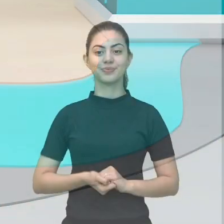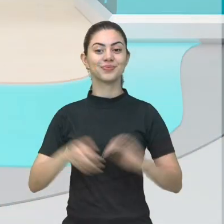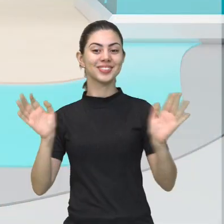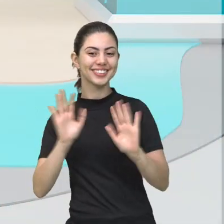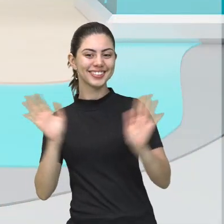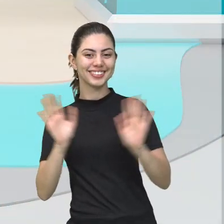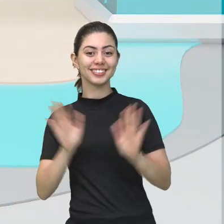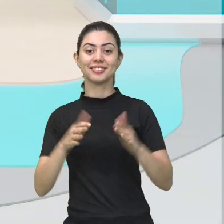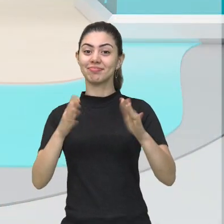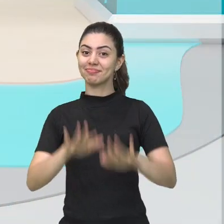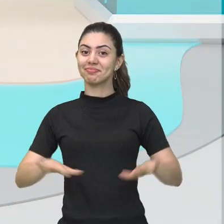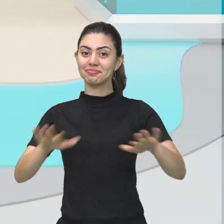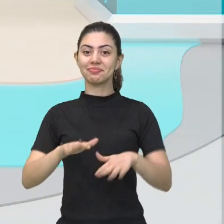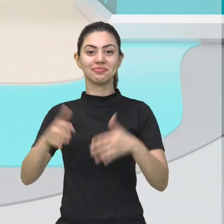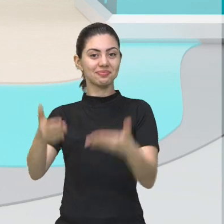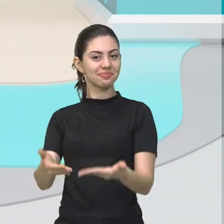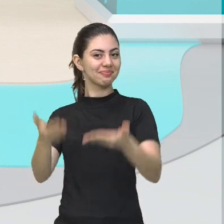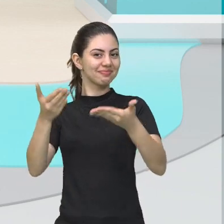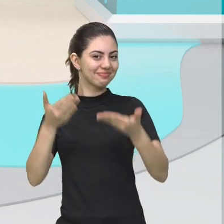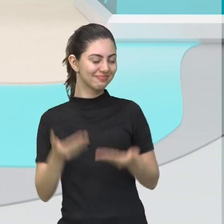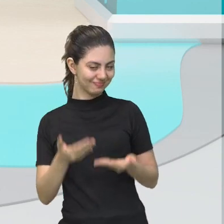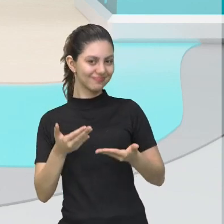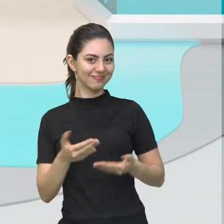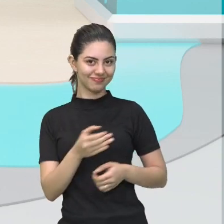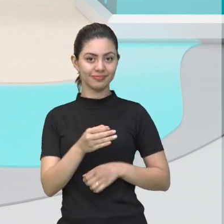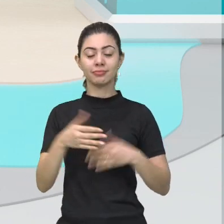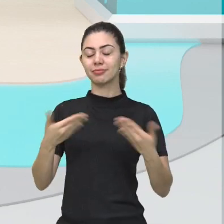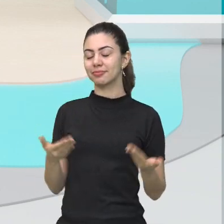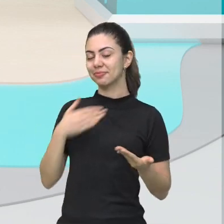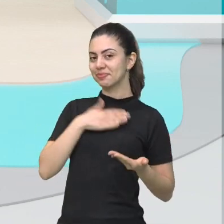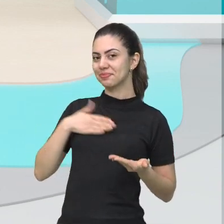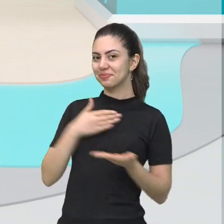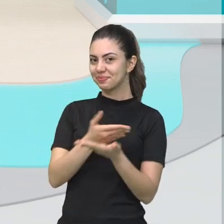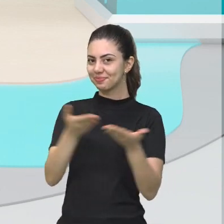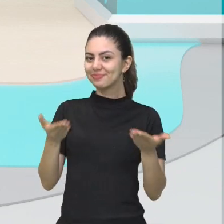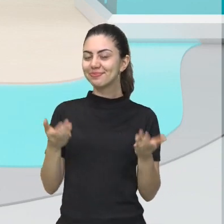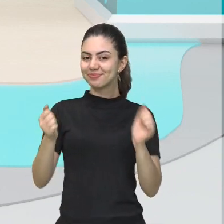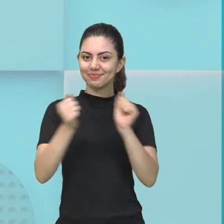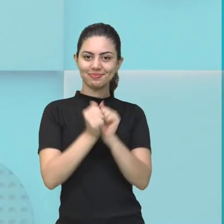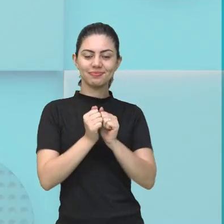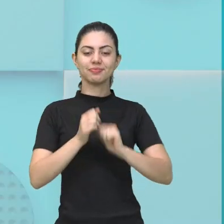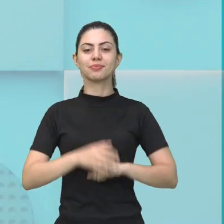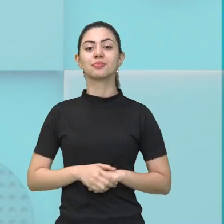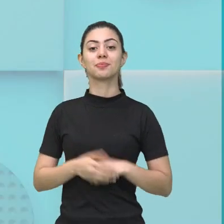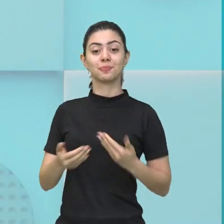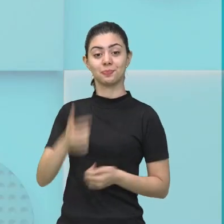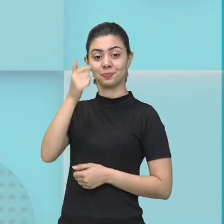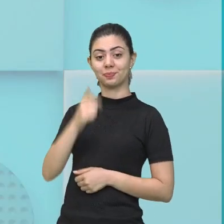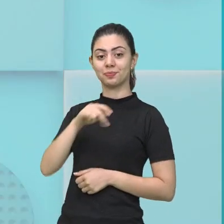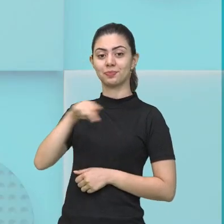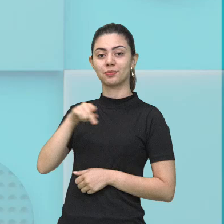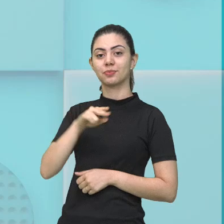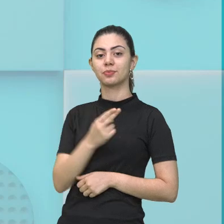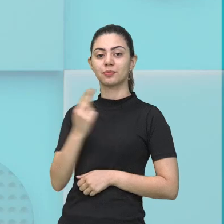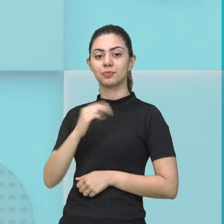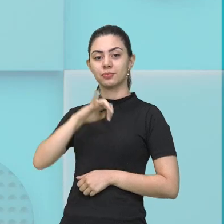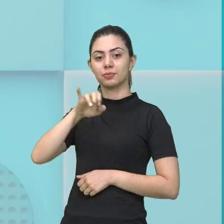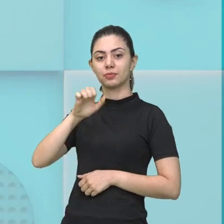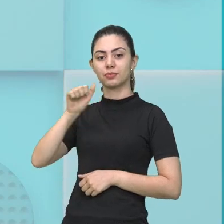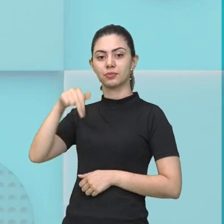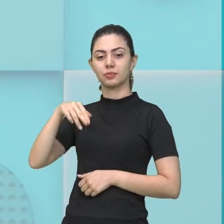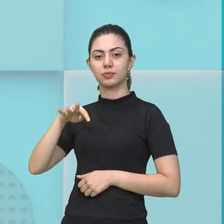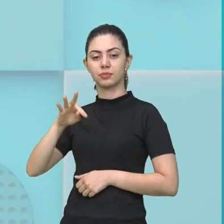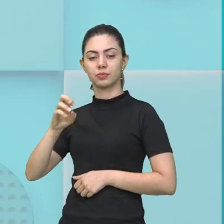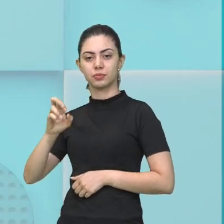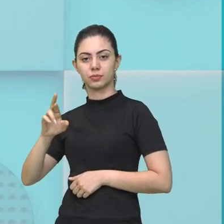Olá, olá! Sejam todos muito bem-vindos. É um prazer enorme ter todos vocês aqui. Eu sou o professor Jean Torres, do componente